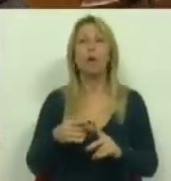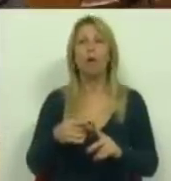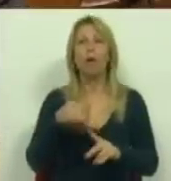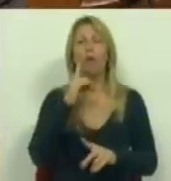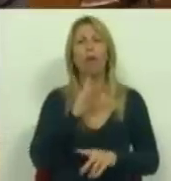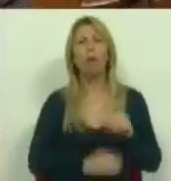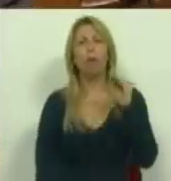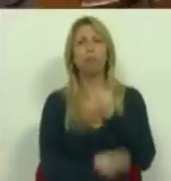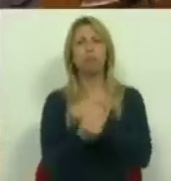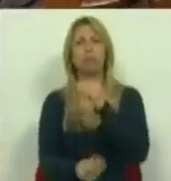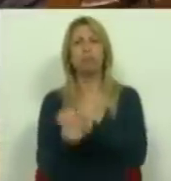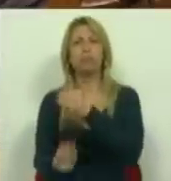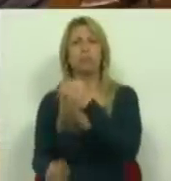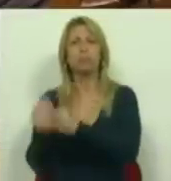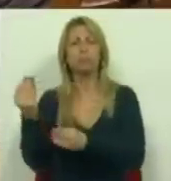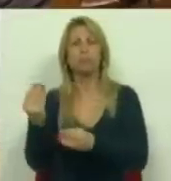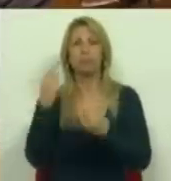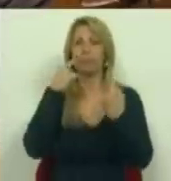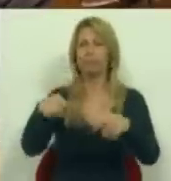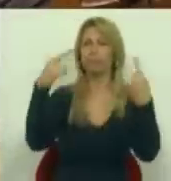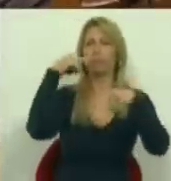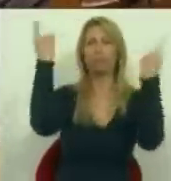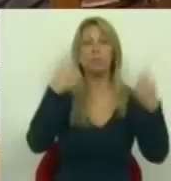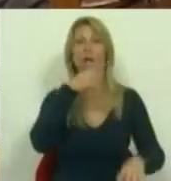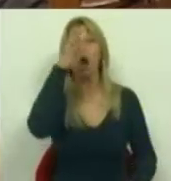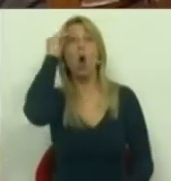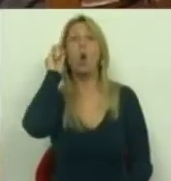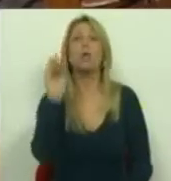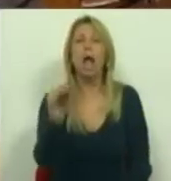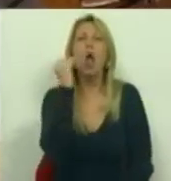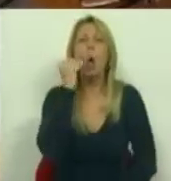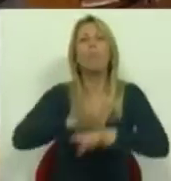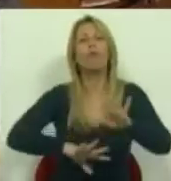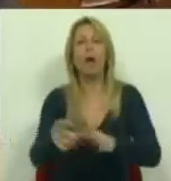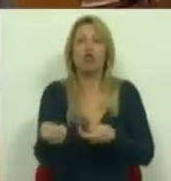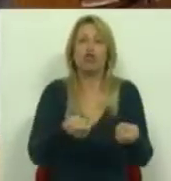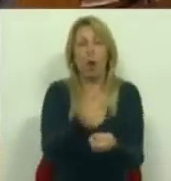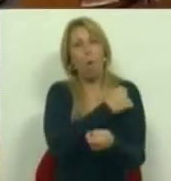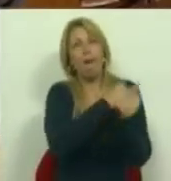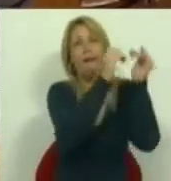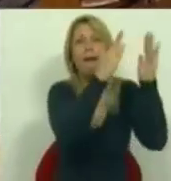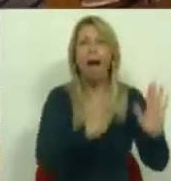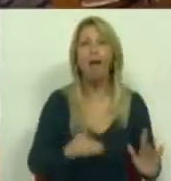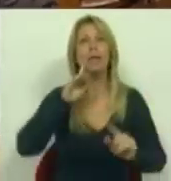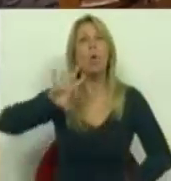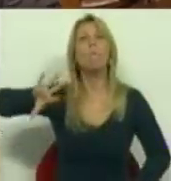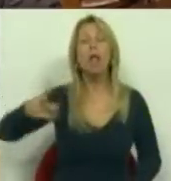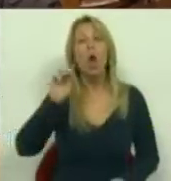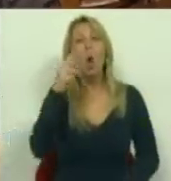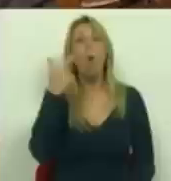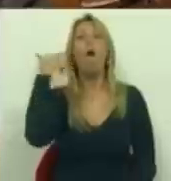aparições mediáticas, onde foi debitando conselhos sobre como gerir a nossa casa, o país e o futuro político de